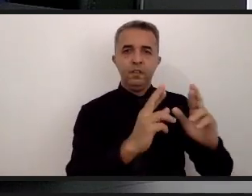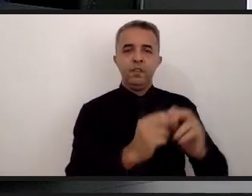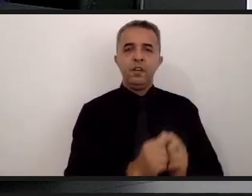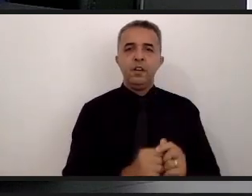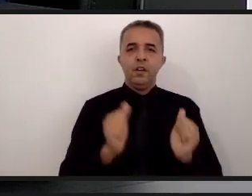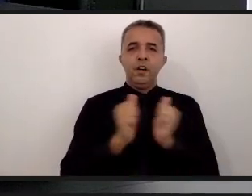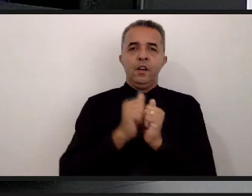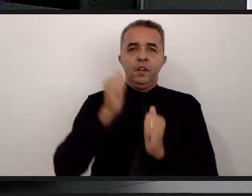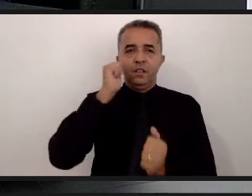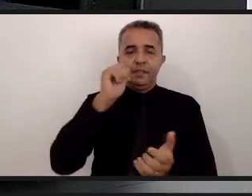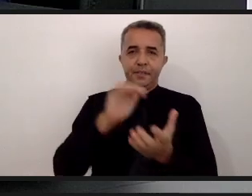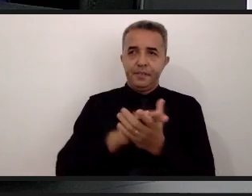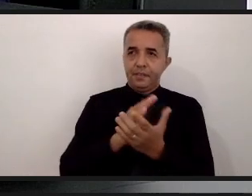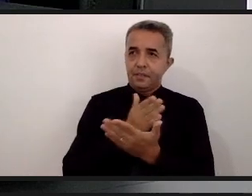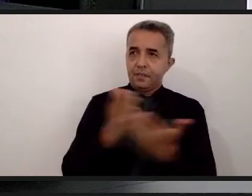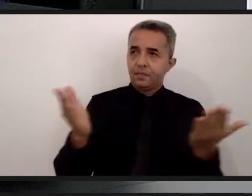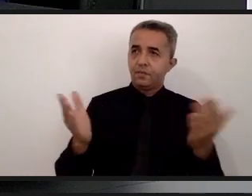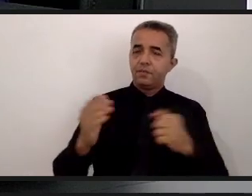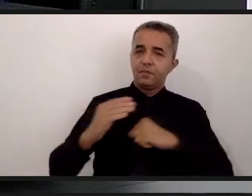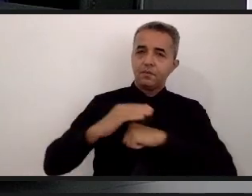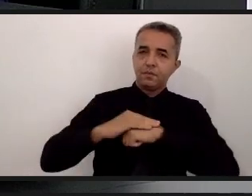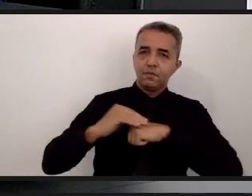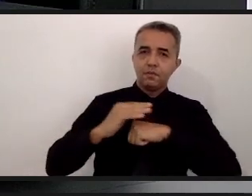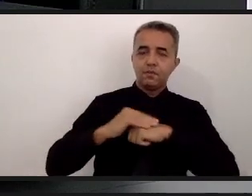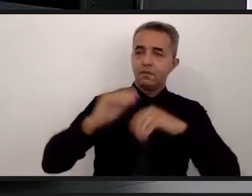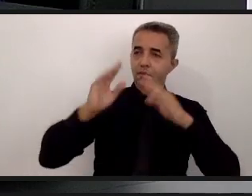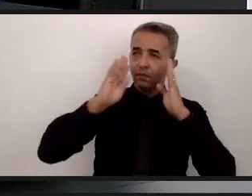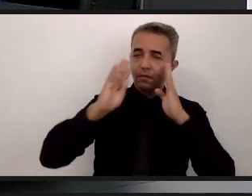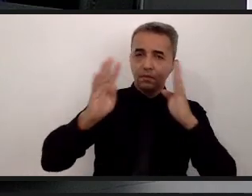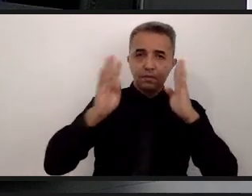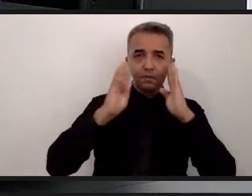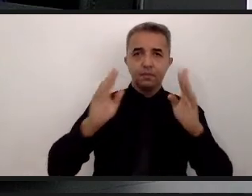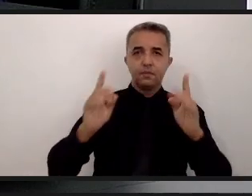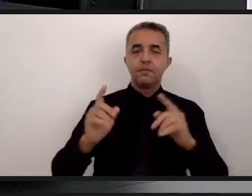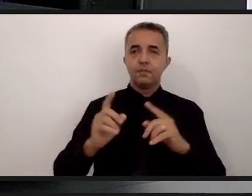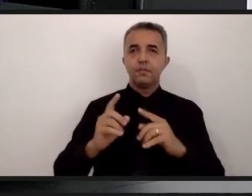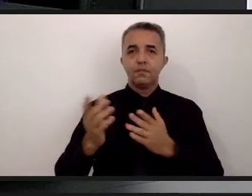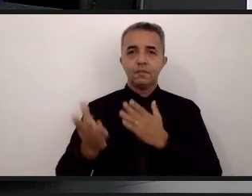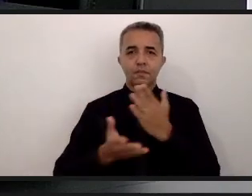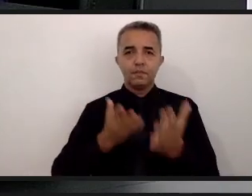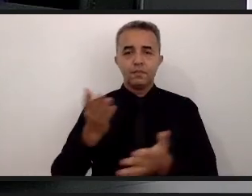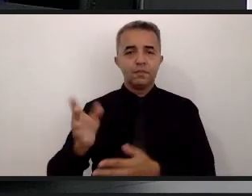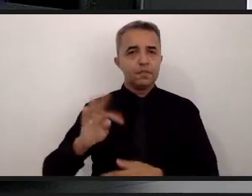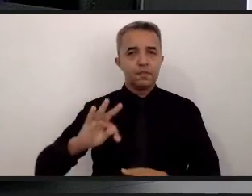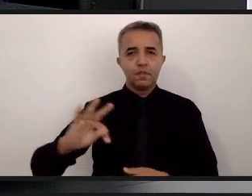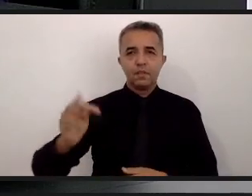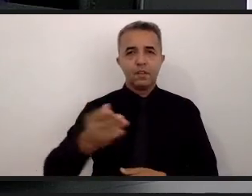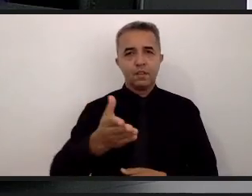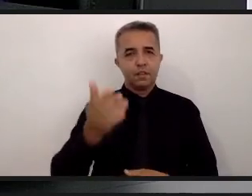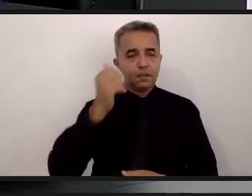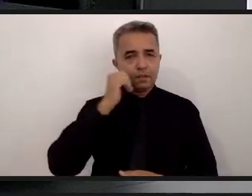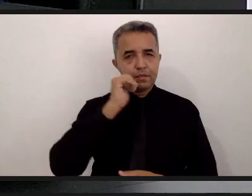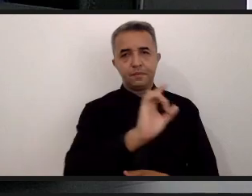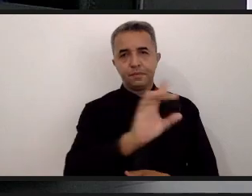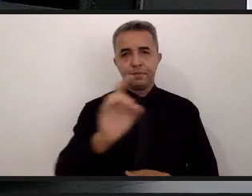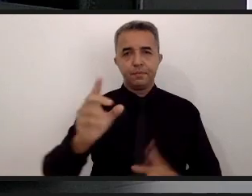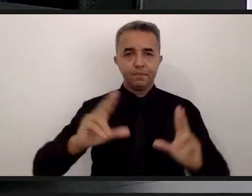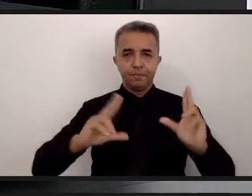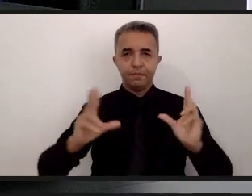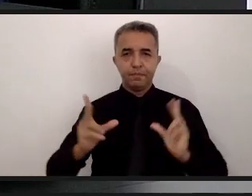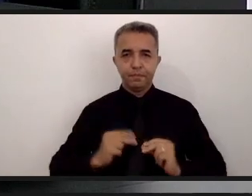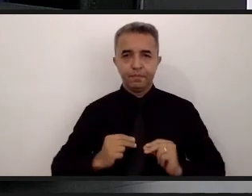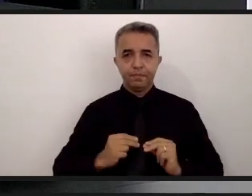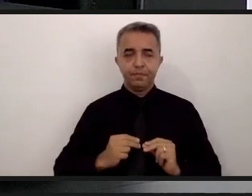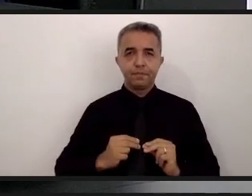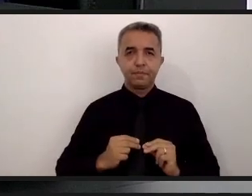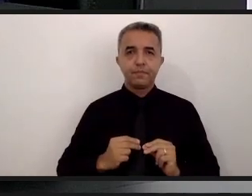demonstrando carinho, atenção e o apreço que cada uma delas merece. Então, para nós, nos sentimos muito felizes por tê-los